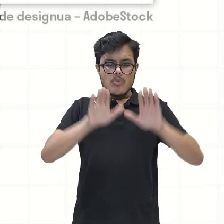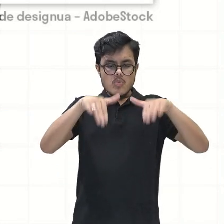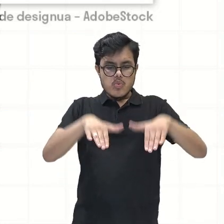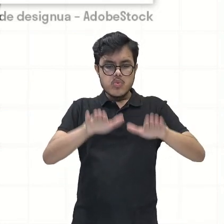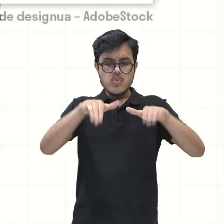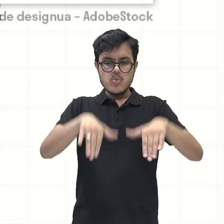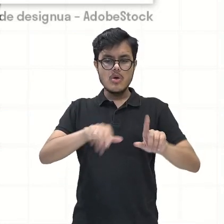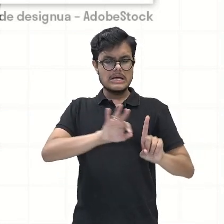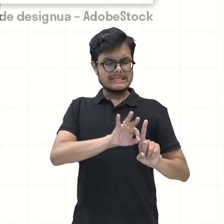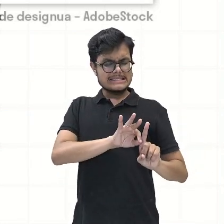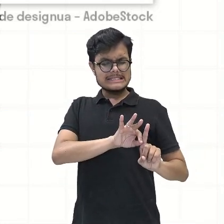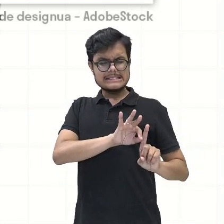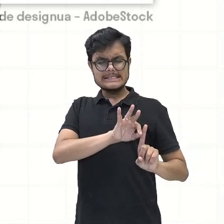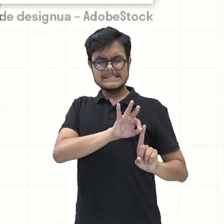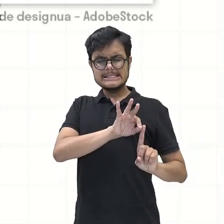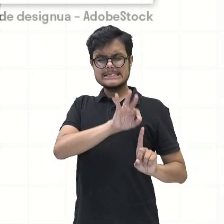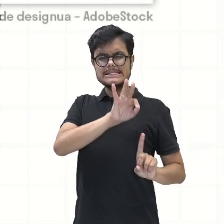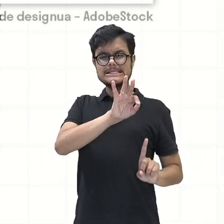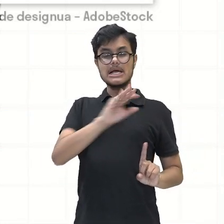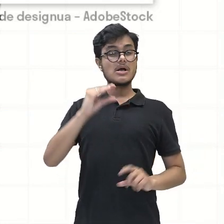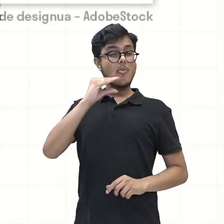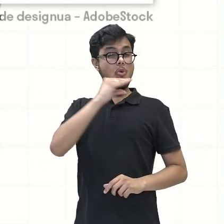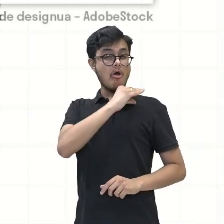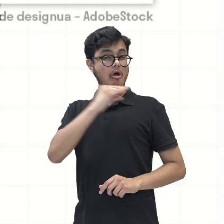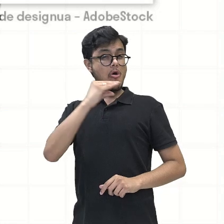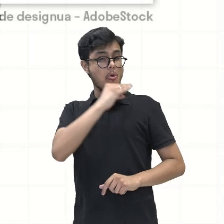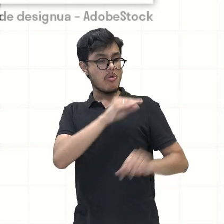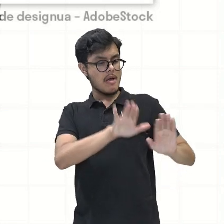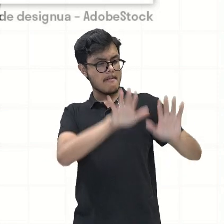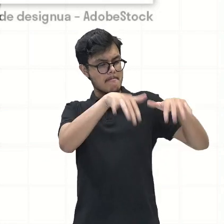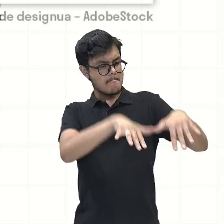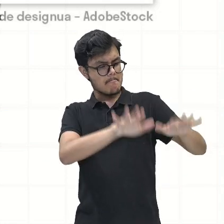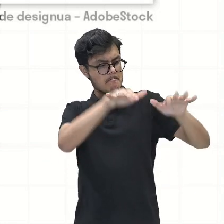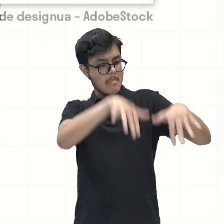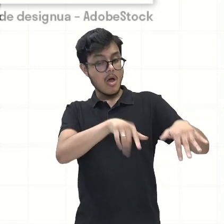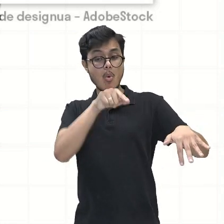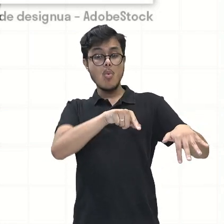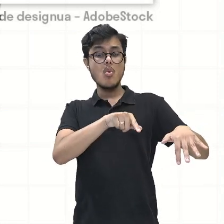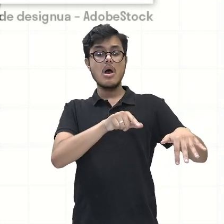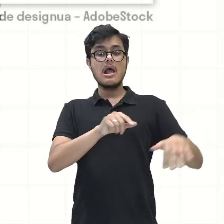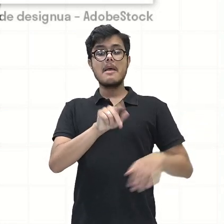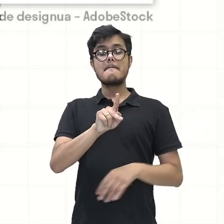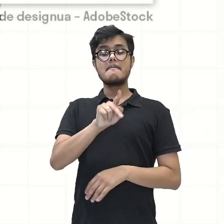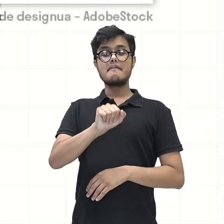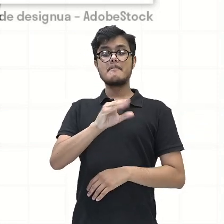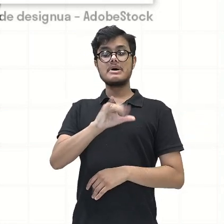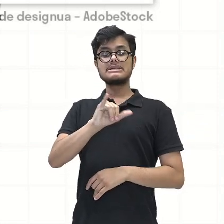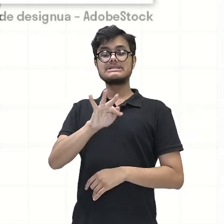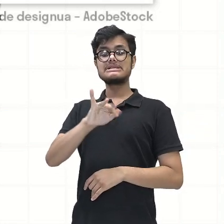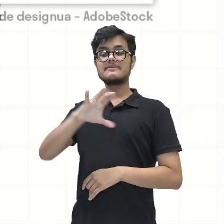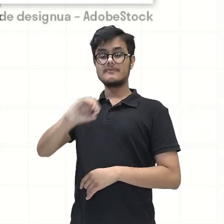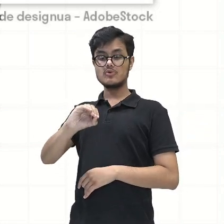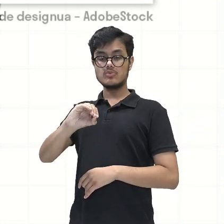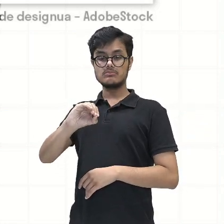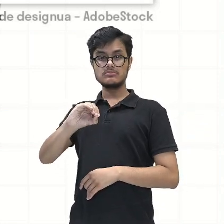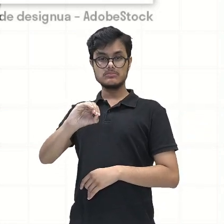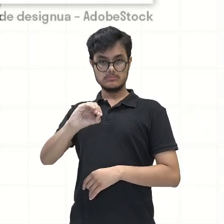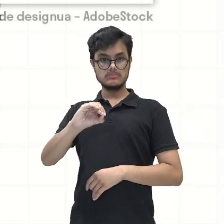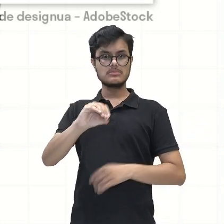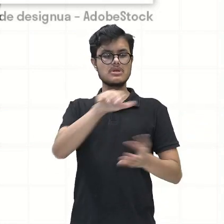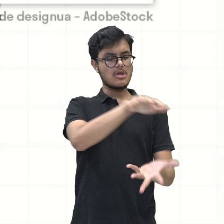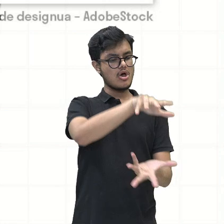Oceano Pacífico. Ele ocorre nas proximidades lá da região do Equador, no